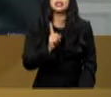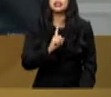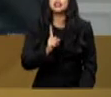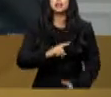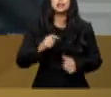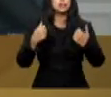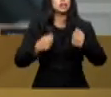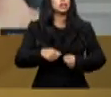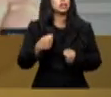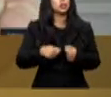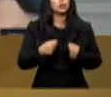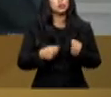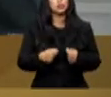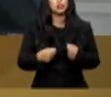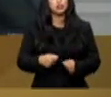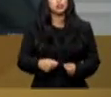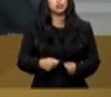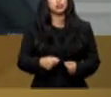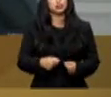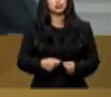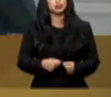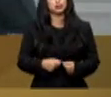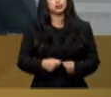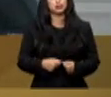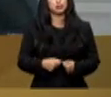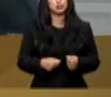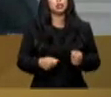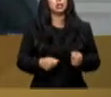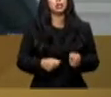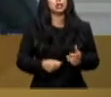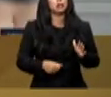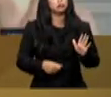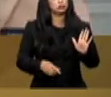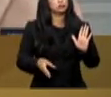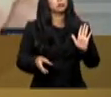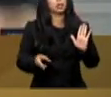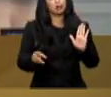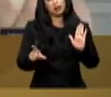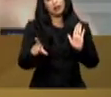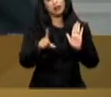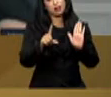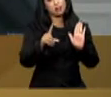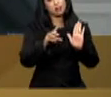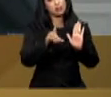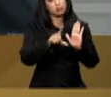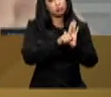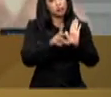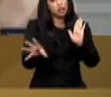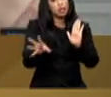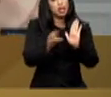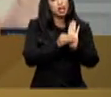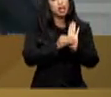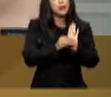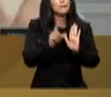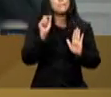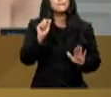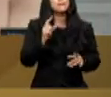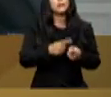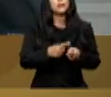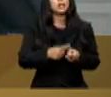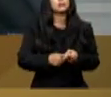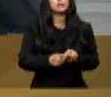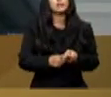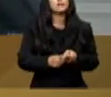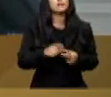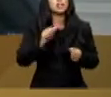desnecessária essa edição, ser prescindível essa edição, porque não estamos, repito, tratando de criação de um